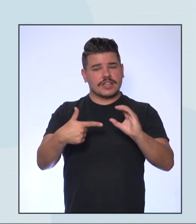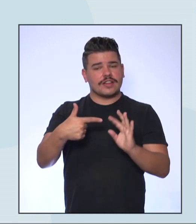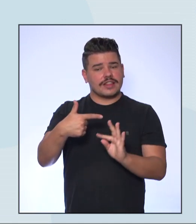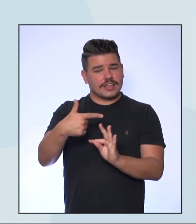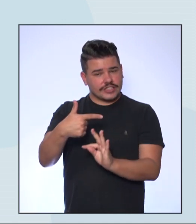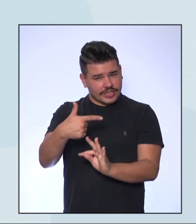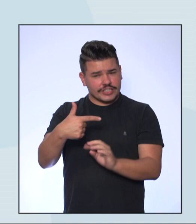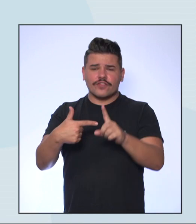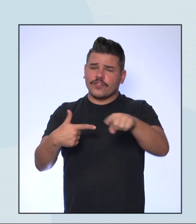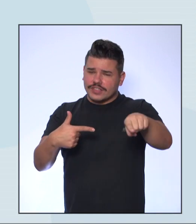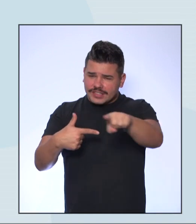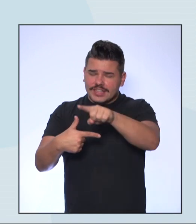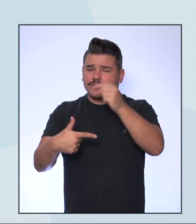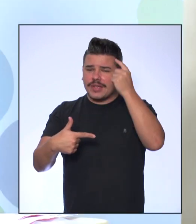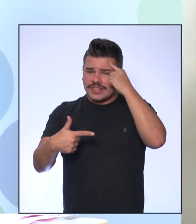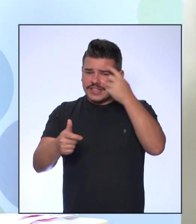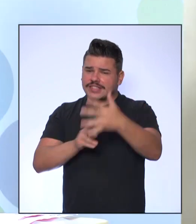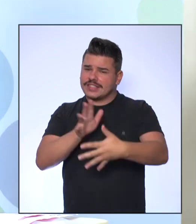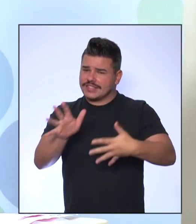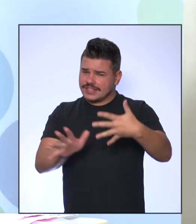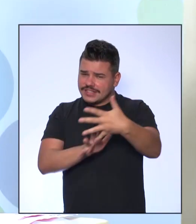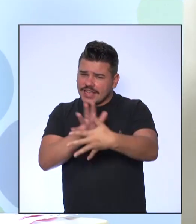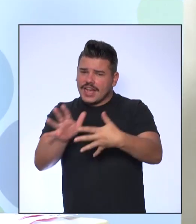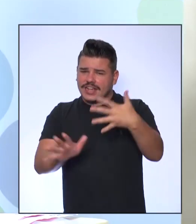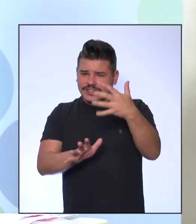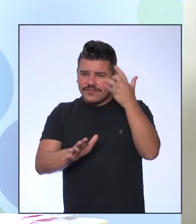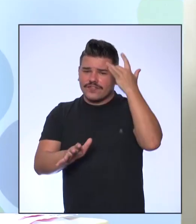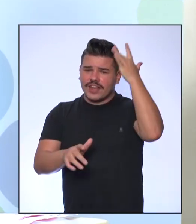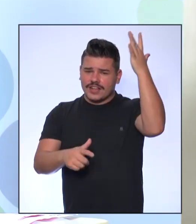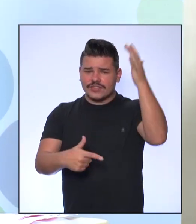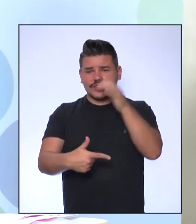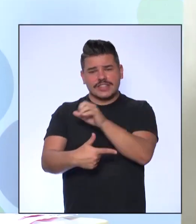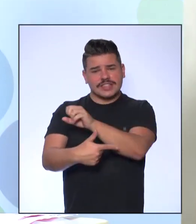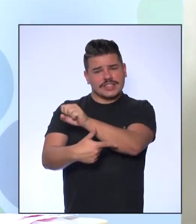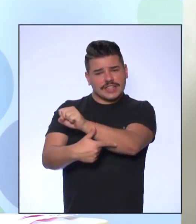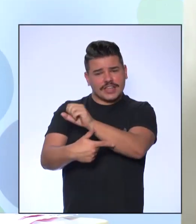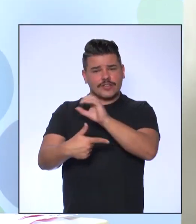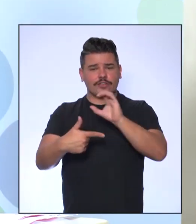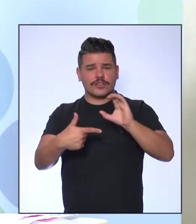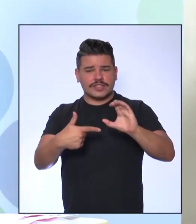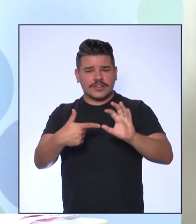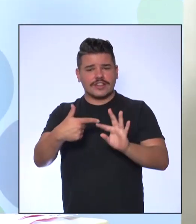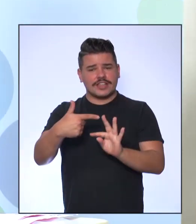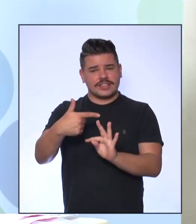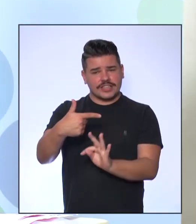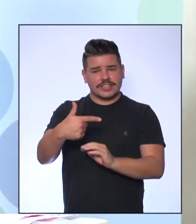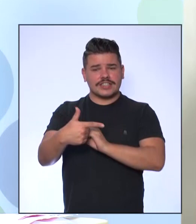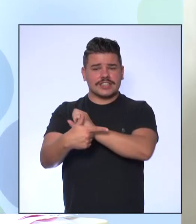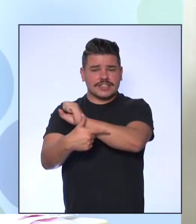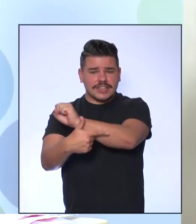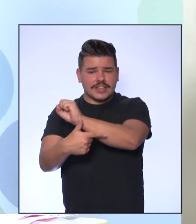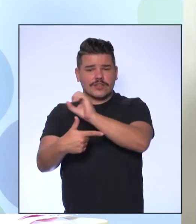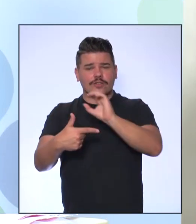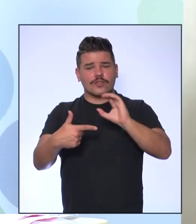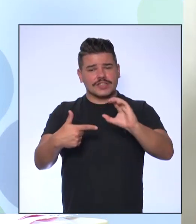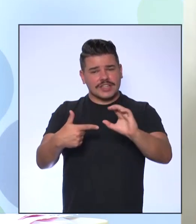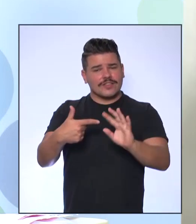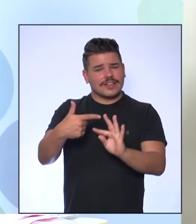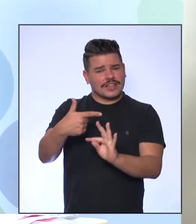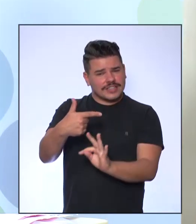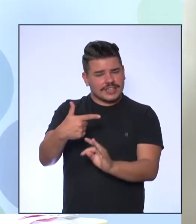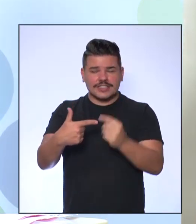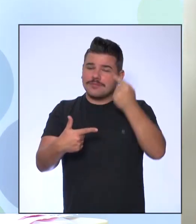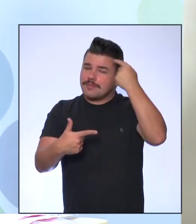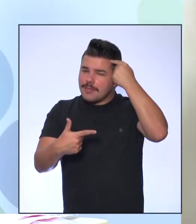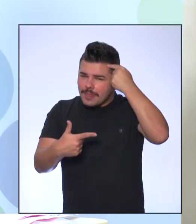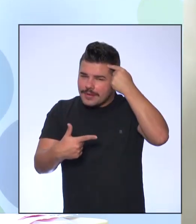uma musiquinha. Muita gente conhece essa musiquinha, né? Mas eu vou desafiar vocês aí. Então, produz uma